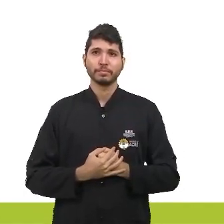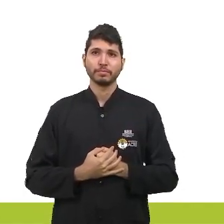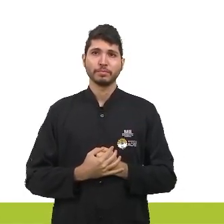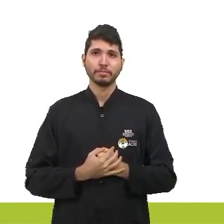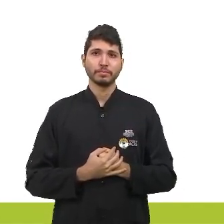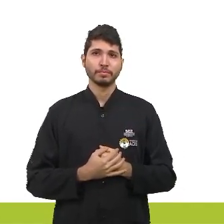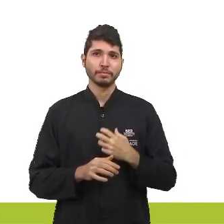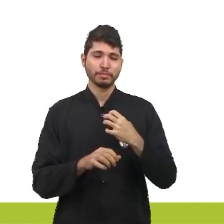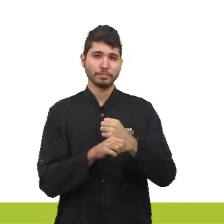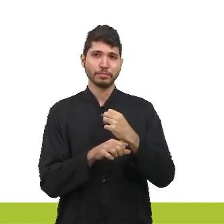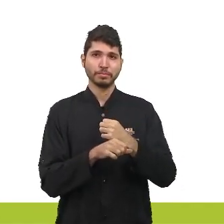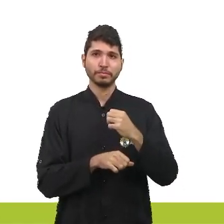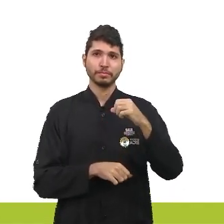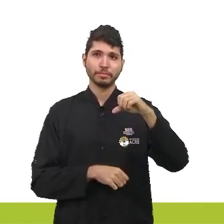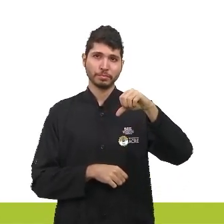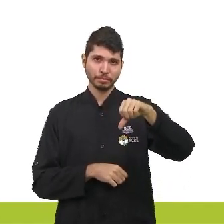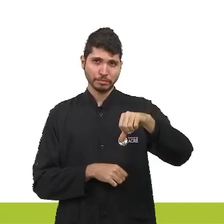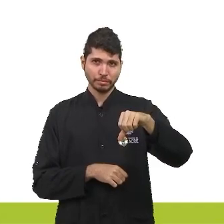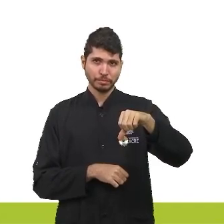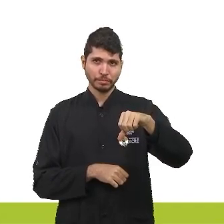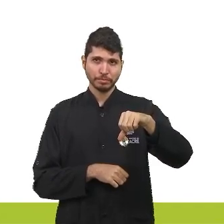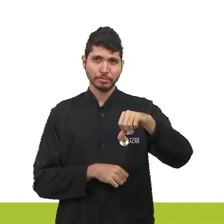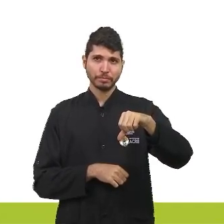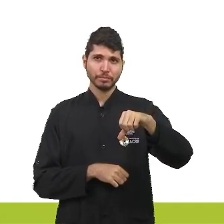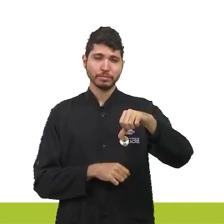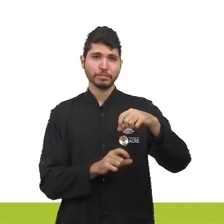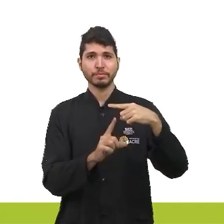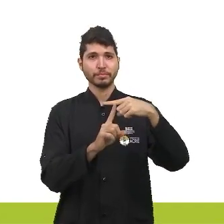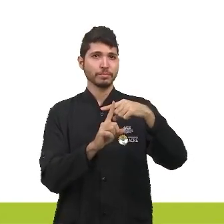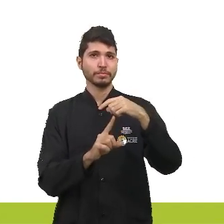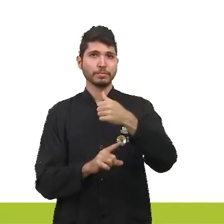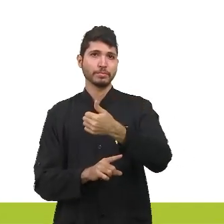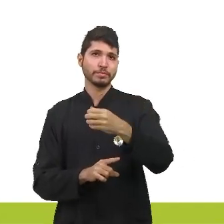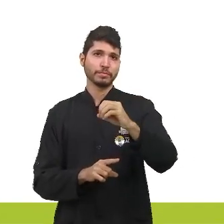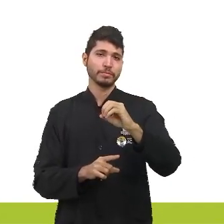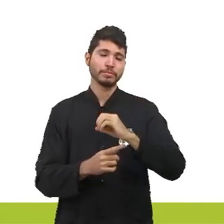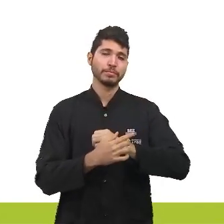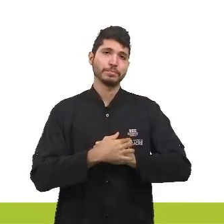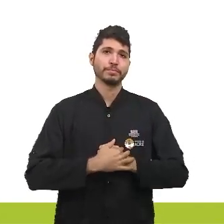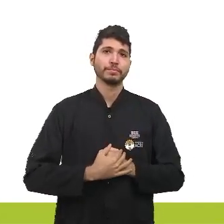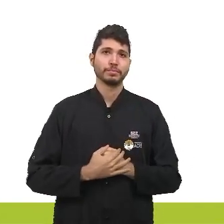9 mais 10.